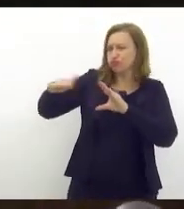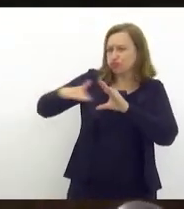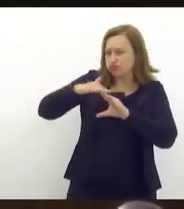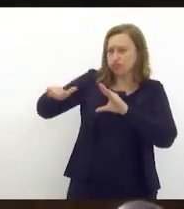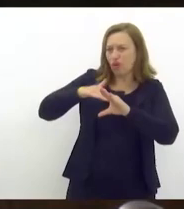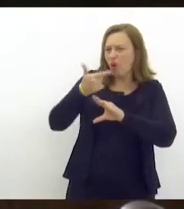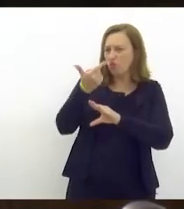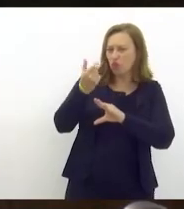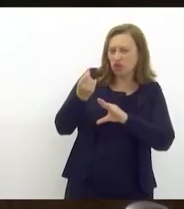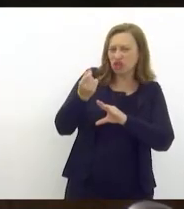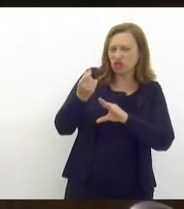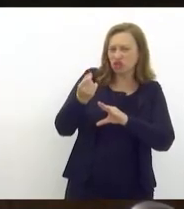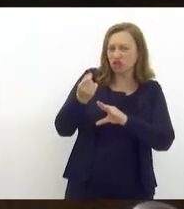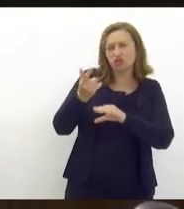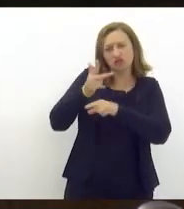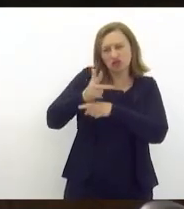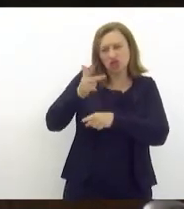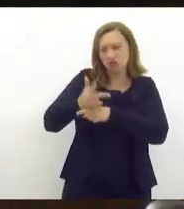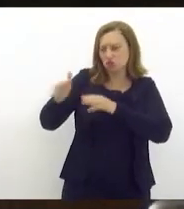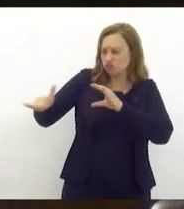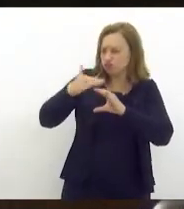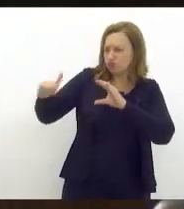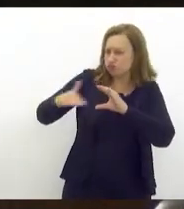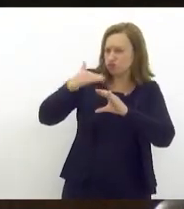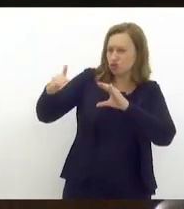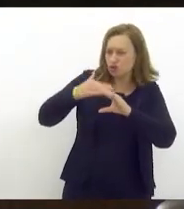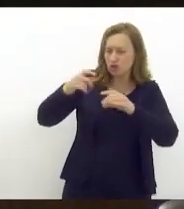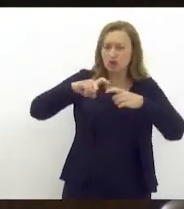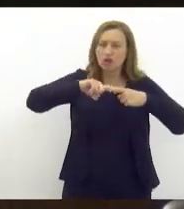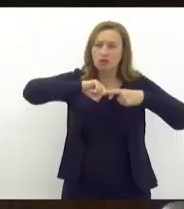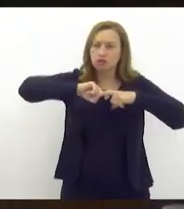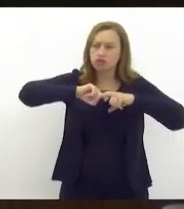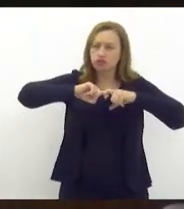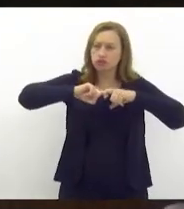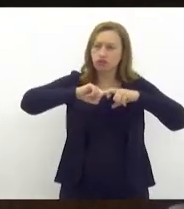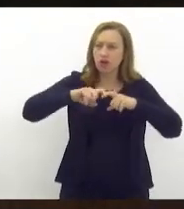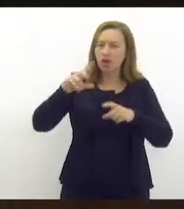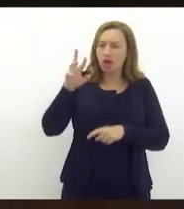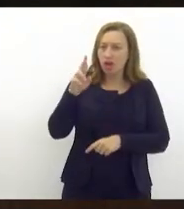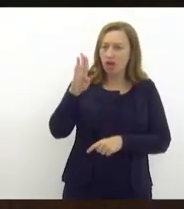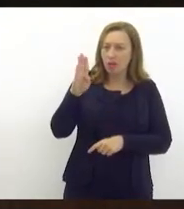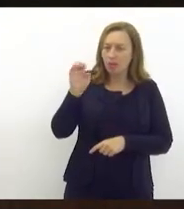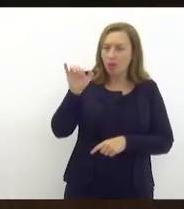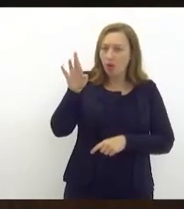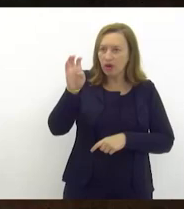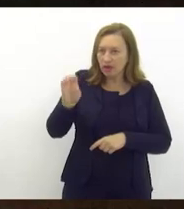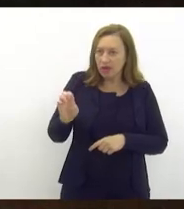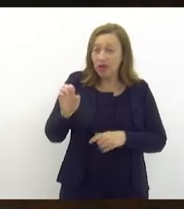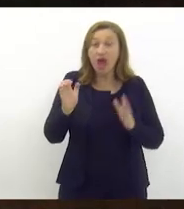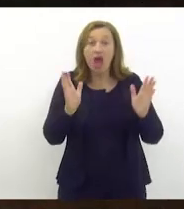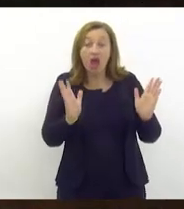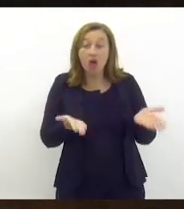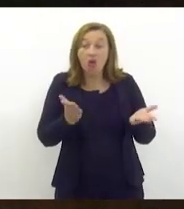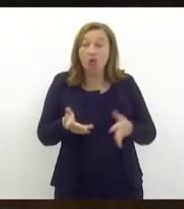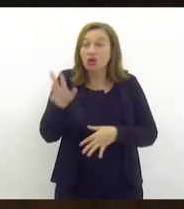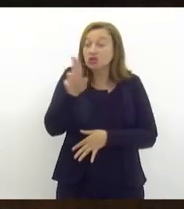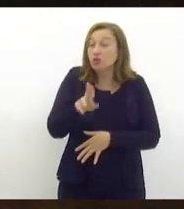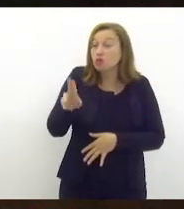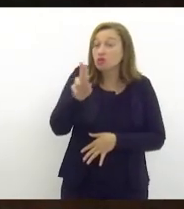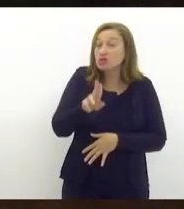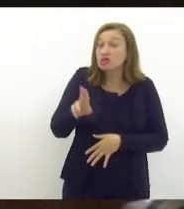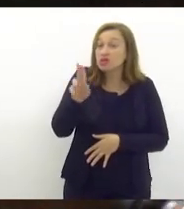em cada uma dessas operações, e, pasmem, agora estão usando cegonha. Cegonha para